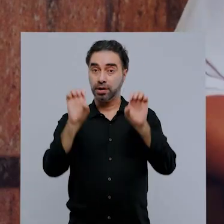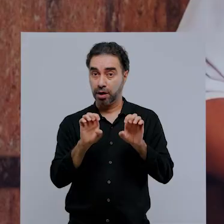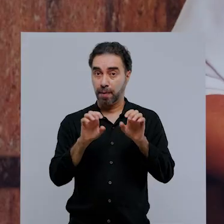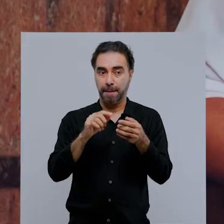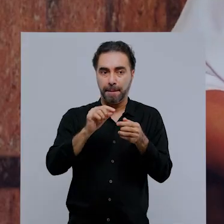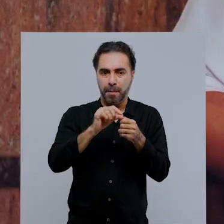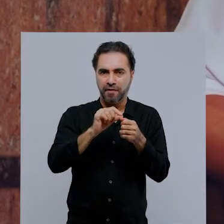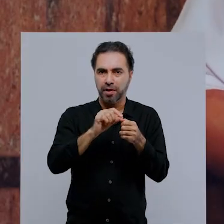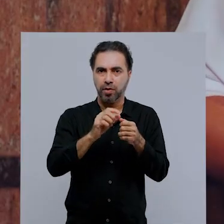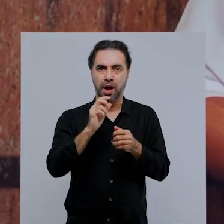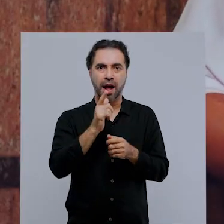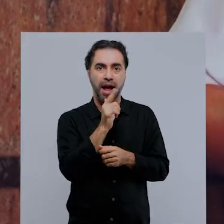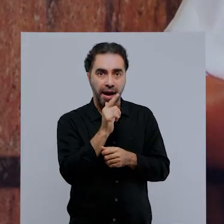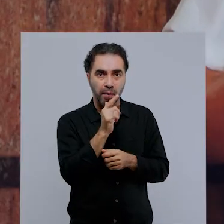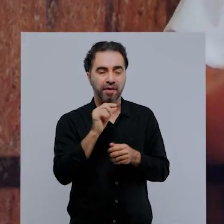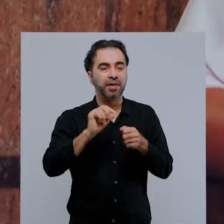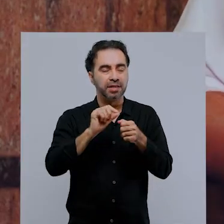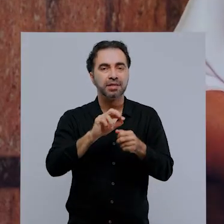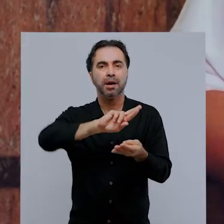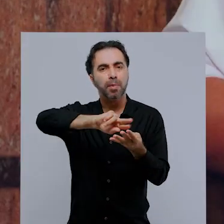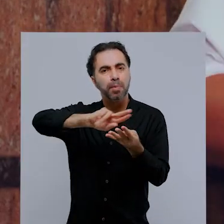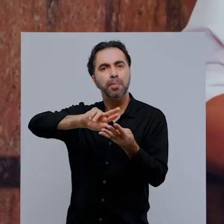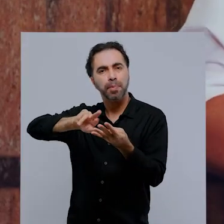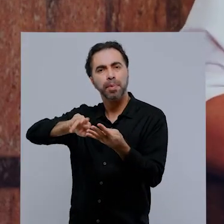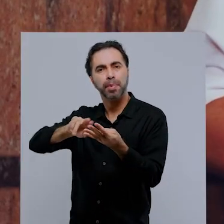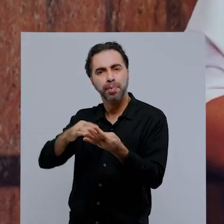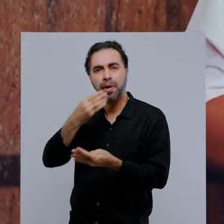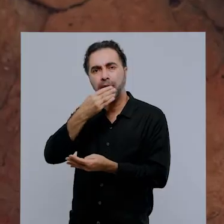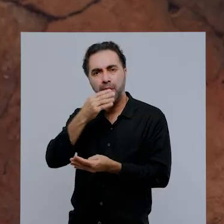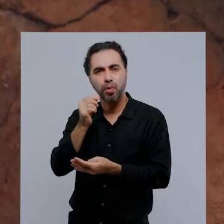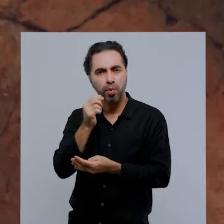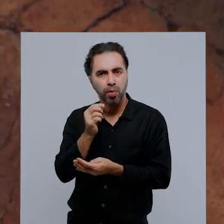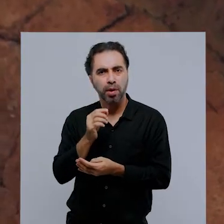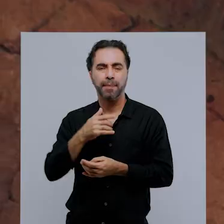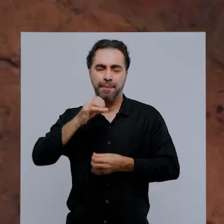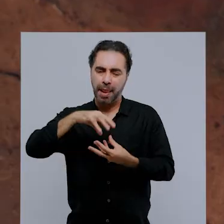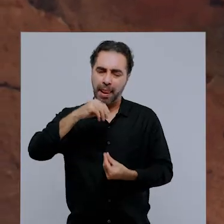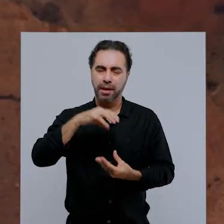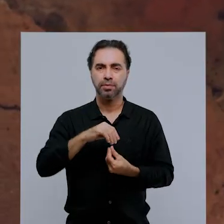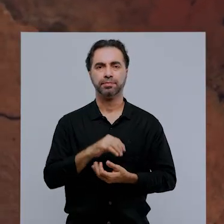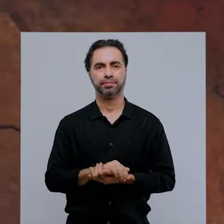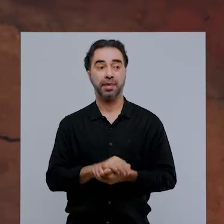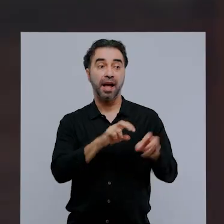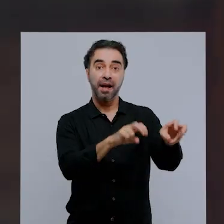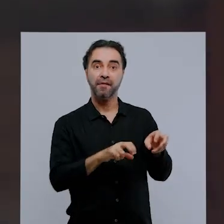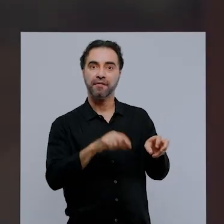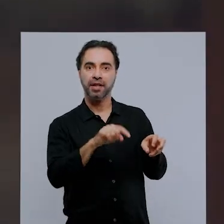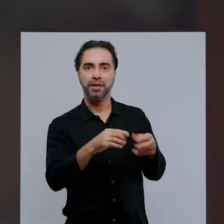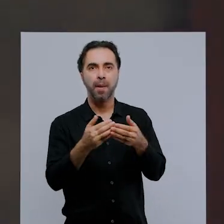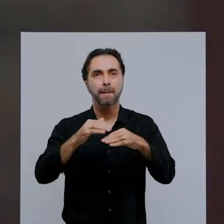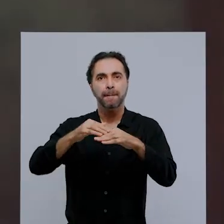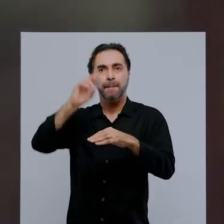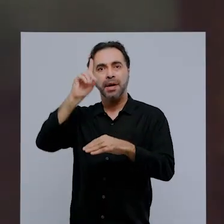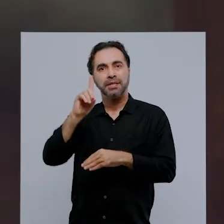fazia só cachaça, ele fazia melado, fazia rapadura, fazia açúcar mascavo. A Fazenda Barra Grande, com mais de